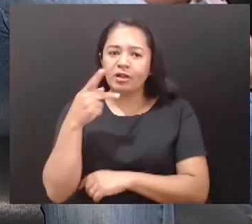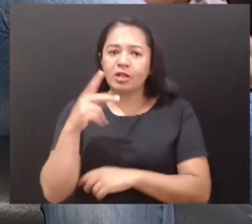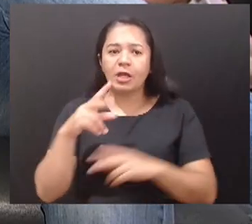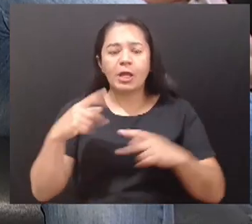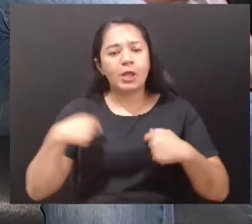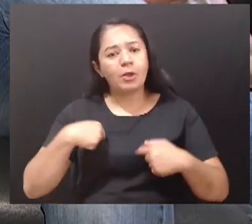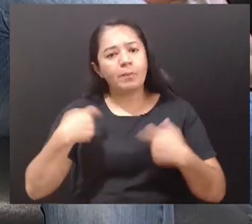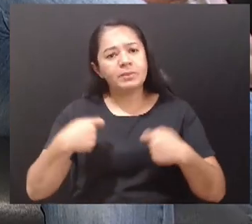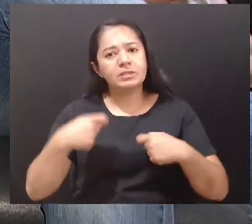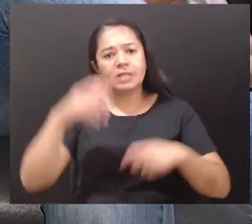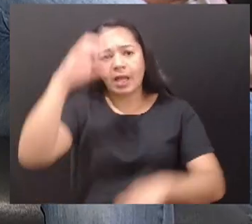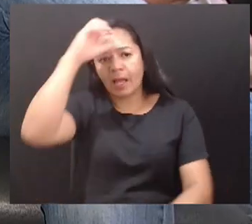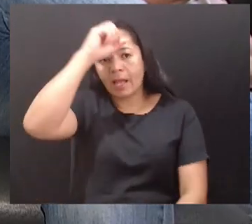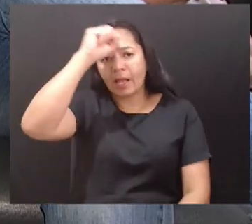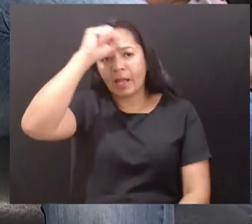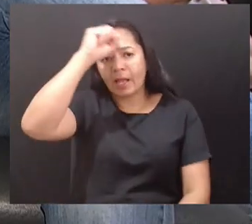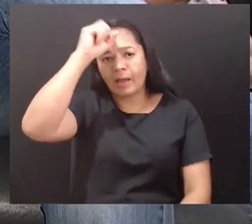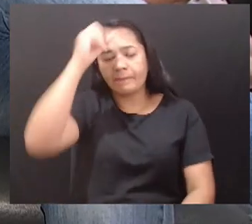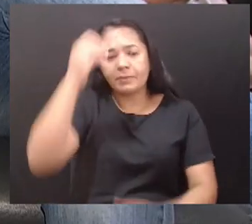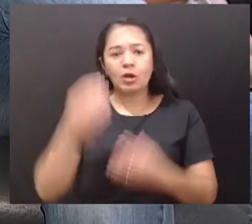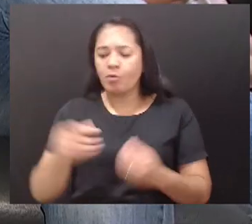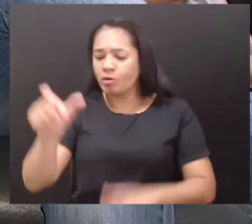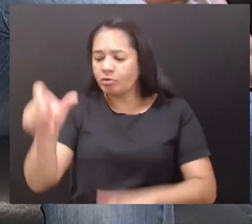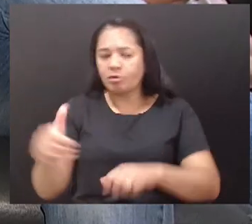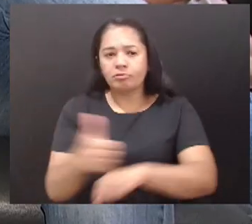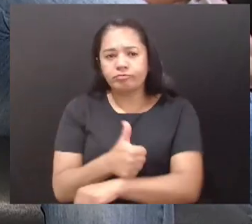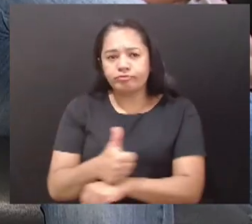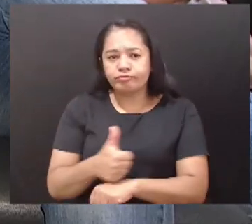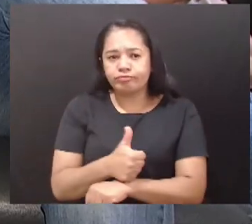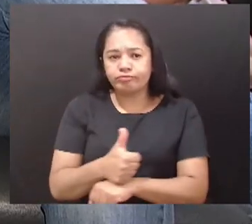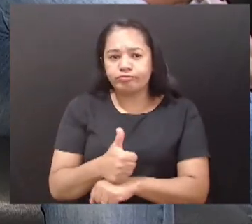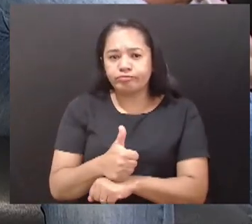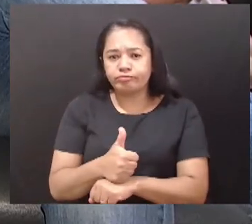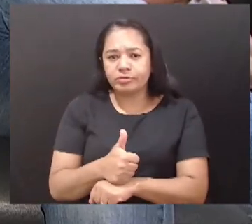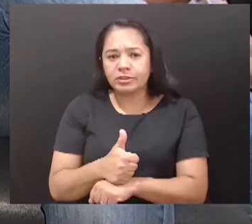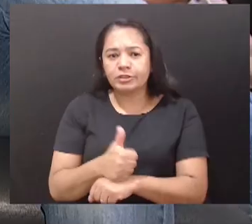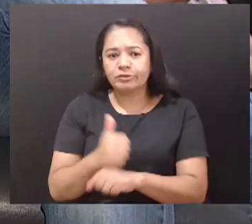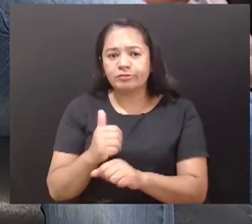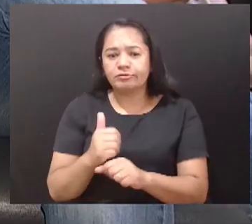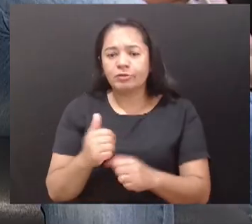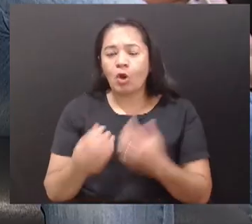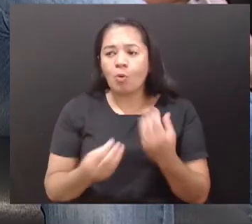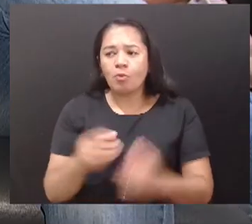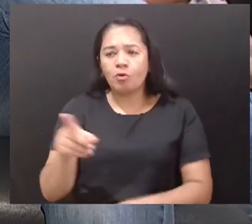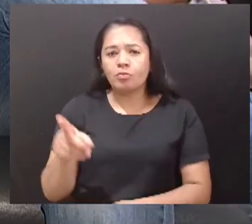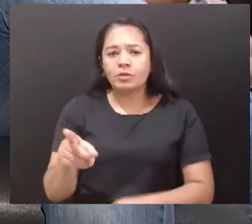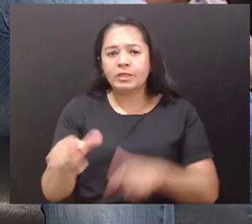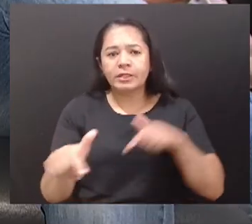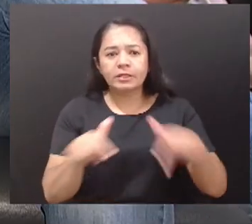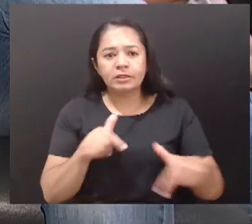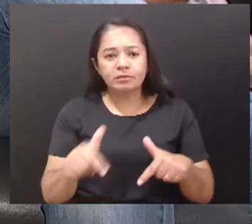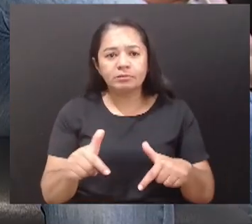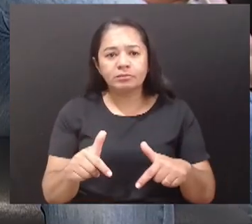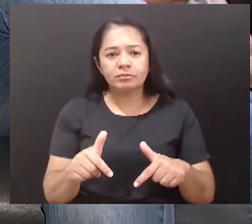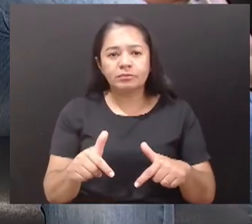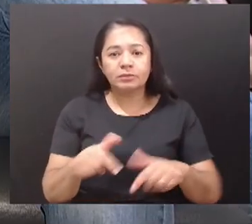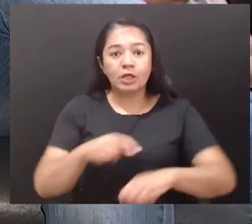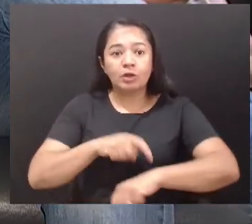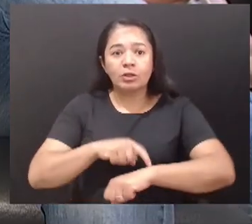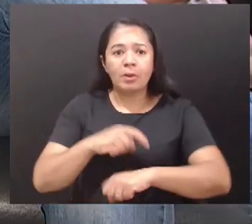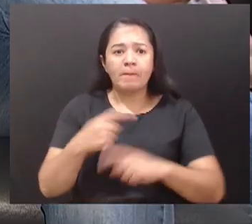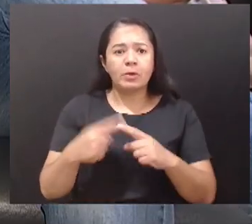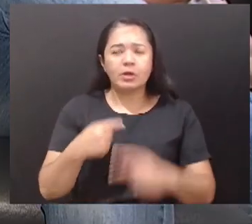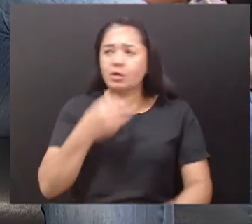eu preciso ver como os profissionais que já estão gabaritados na cidade, como que eles trabalham e o tempo, eu achava que demorava demais para fazer um